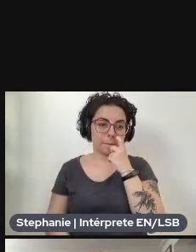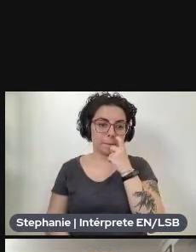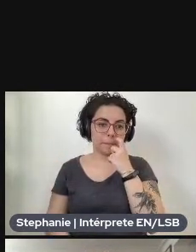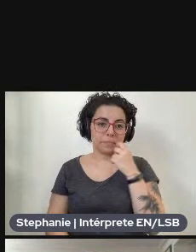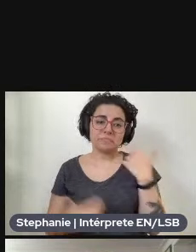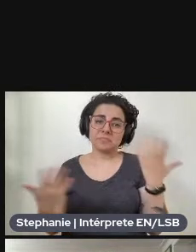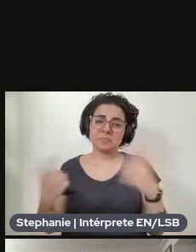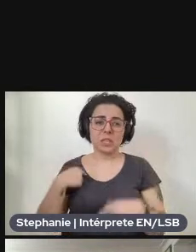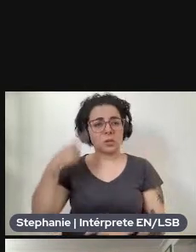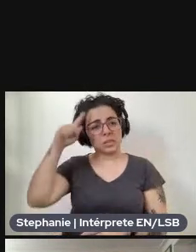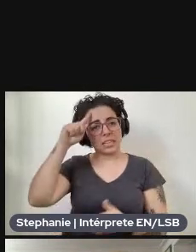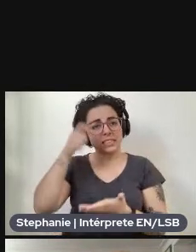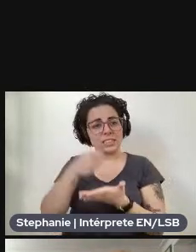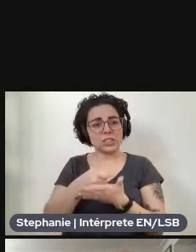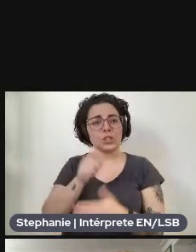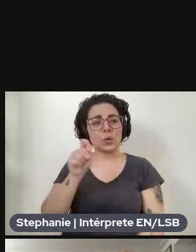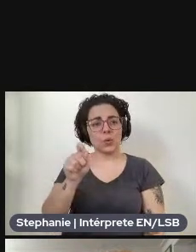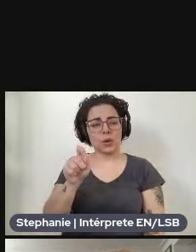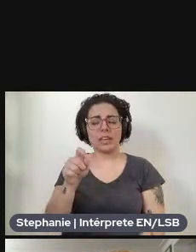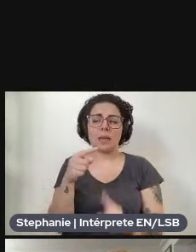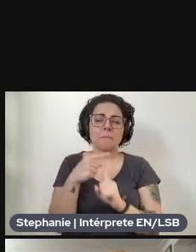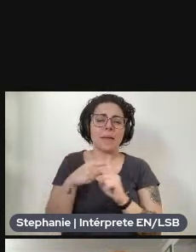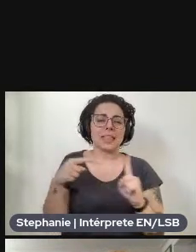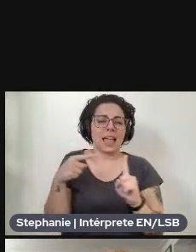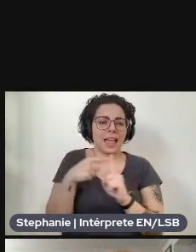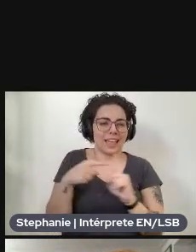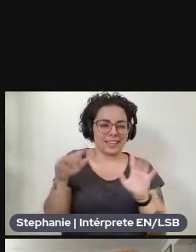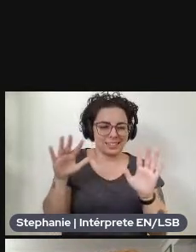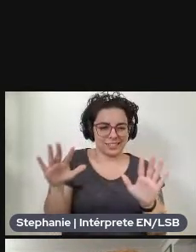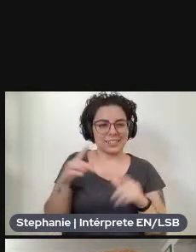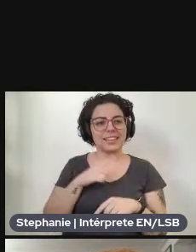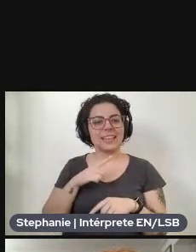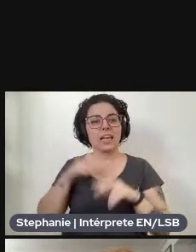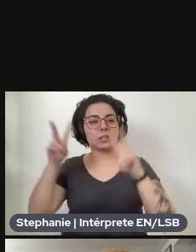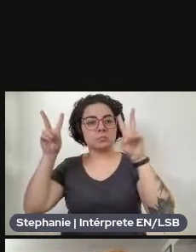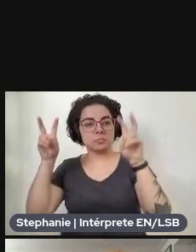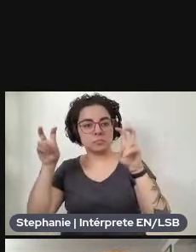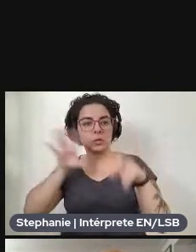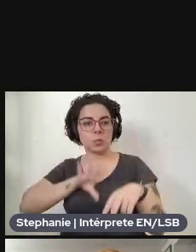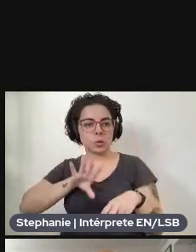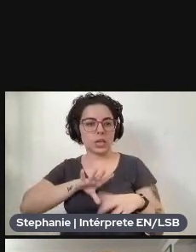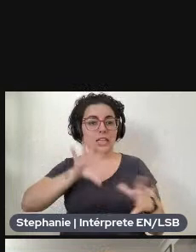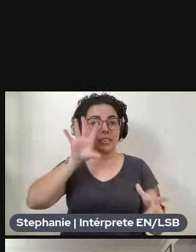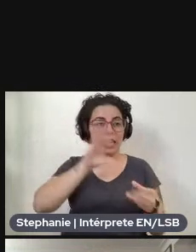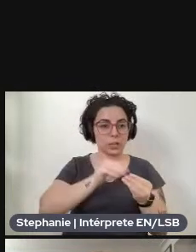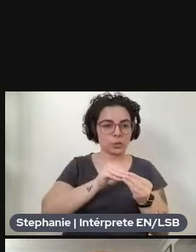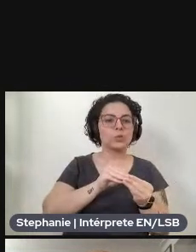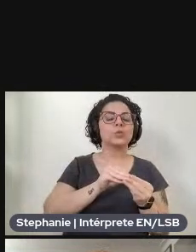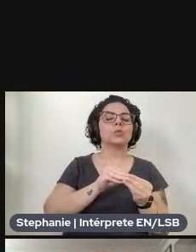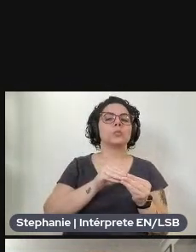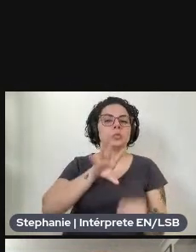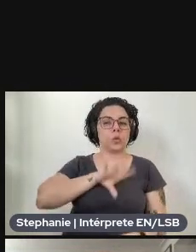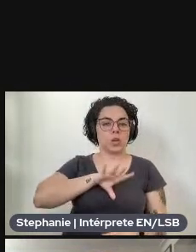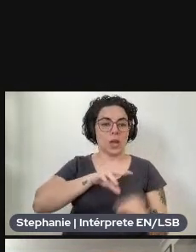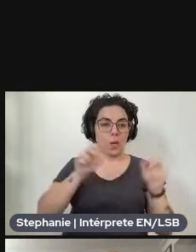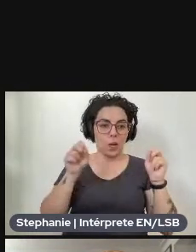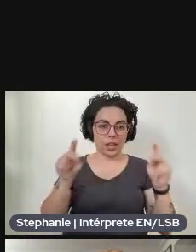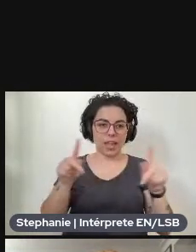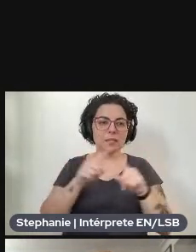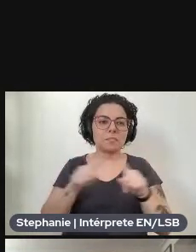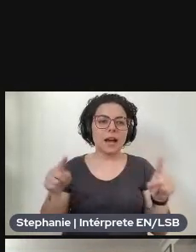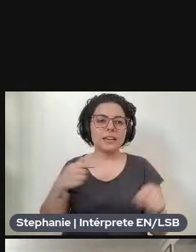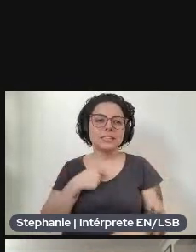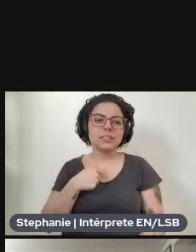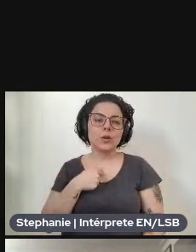meio termo, ou seja, apesar de um título em português, apesar de um resumo em português, eu resolvi